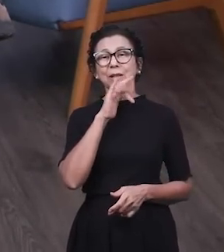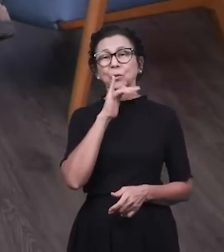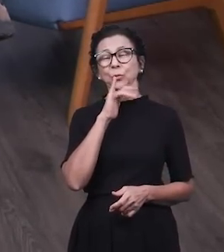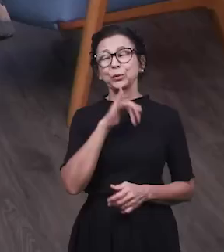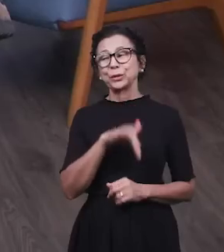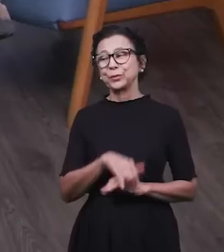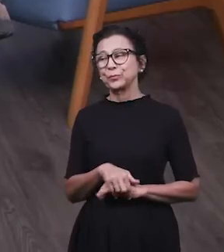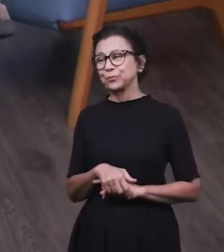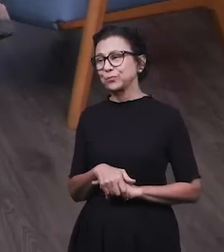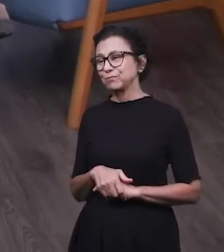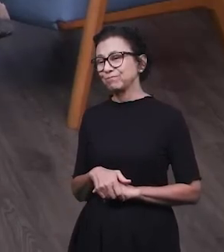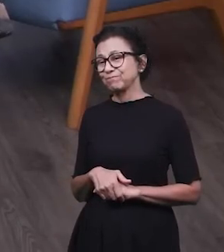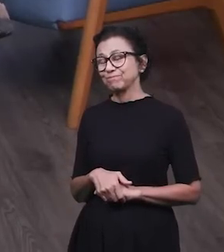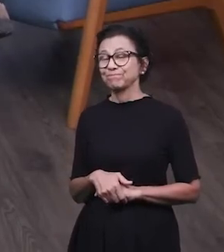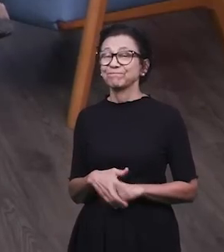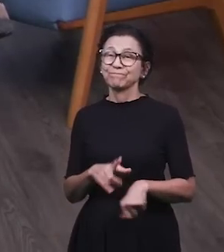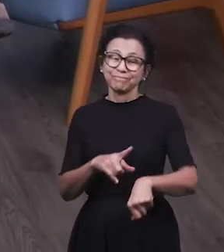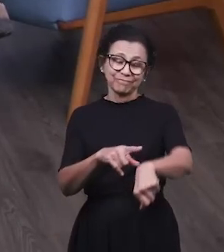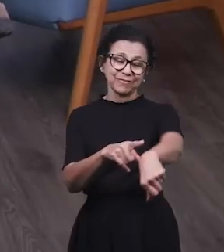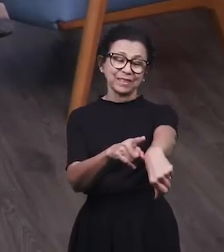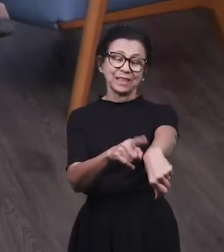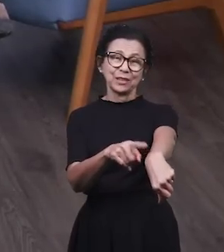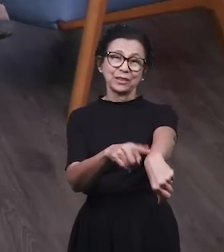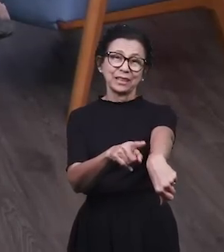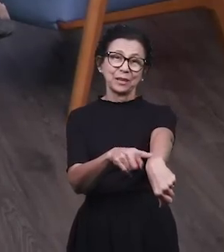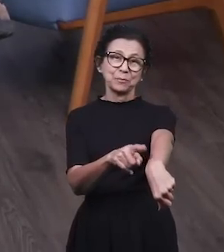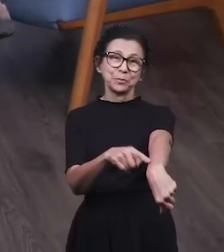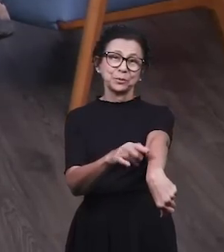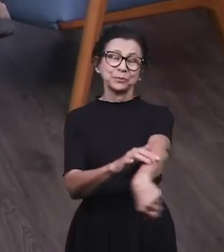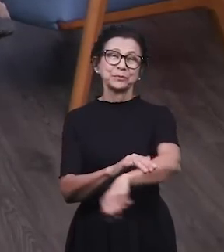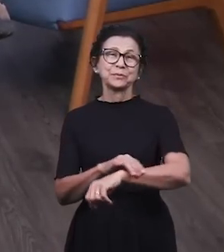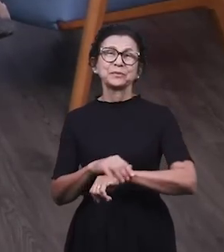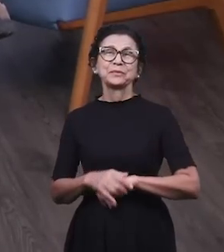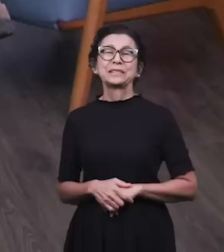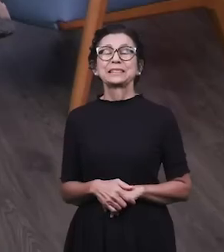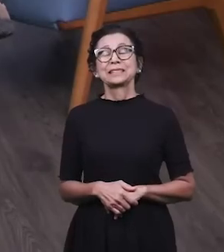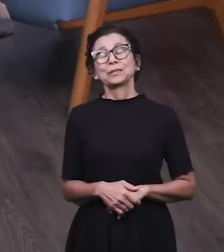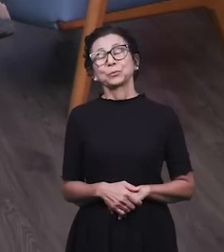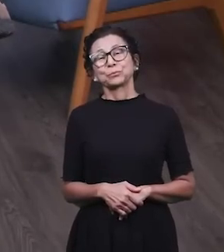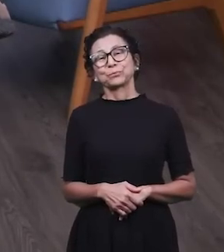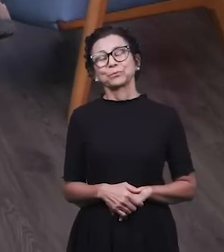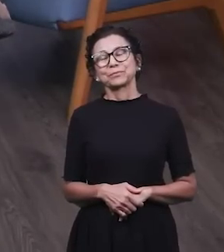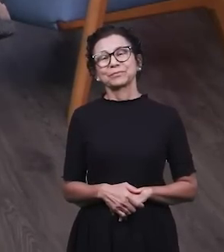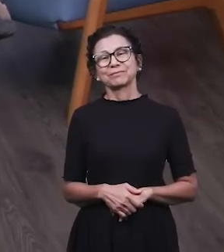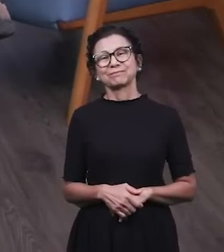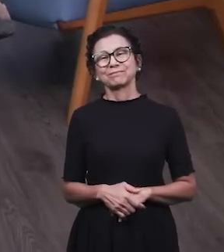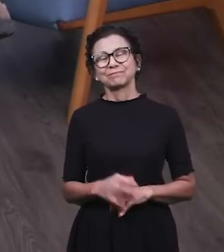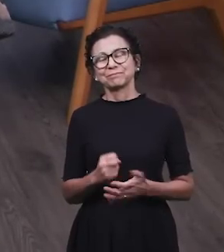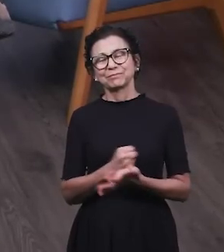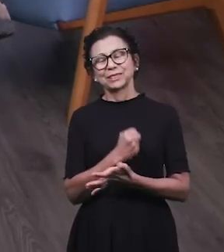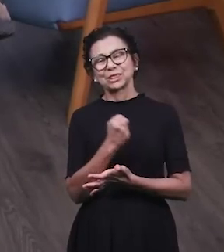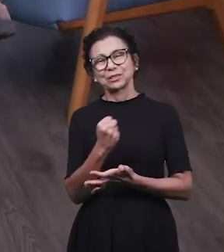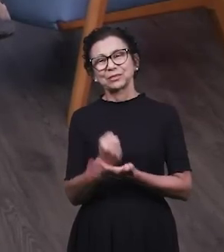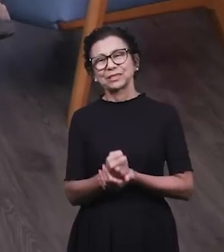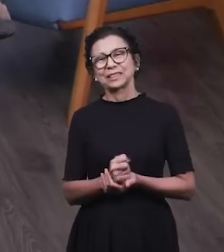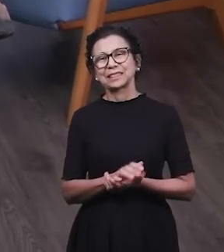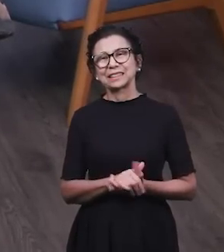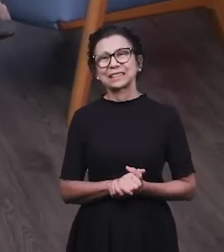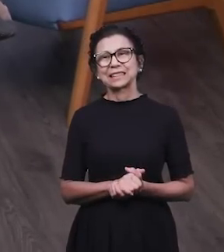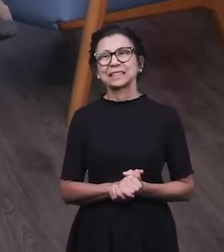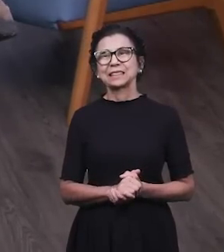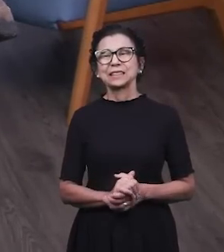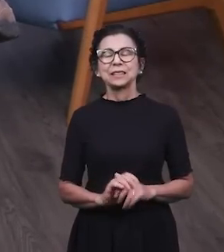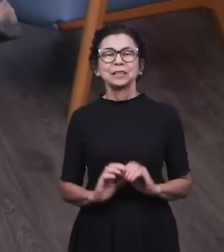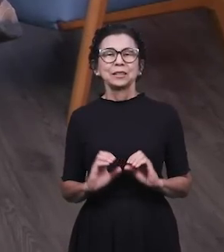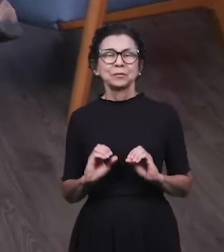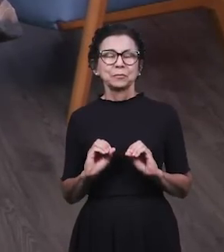ele tempo. tem que acabar. Amém. Esse relógio do Josias passa rápido. Né? A gente tem tempo, tem um